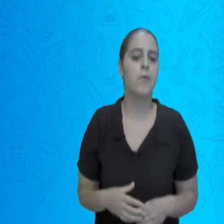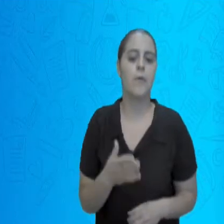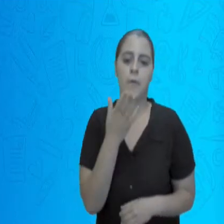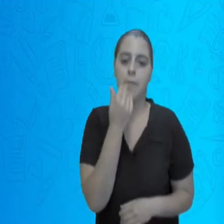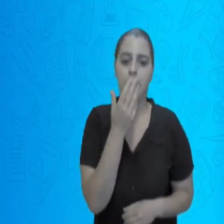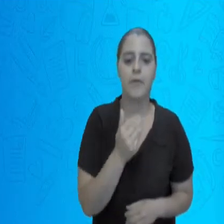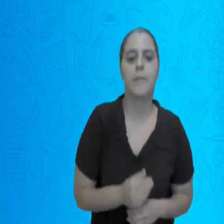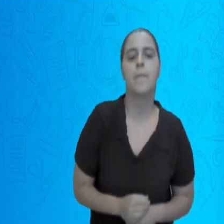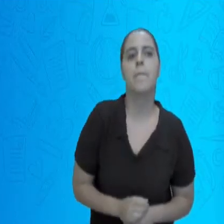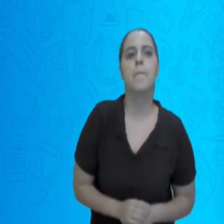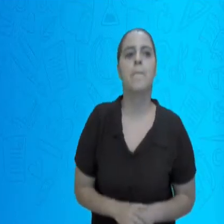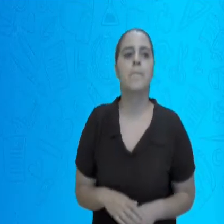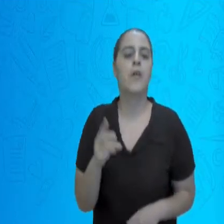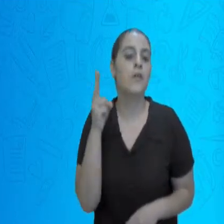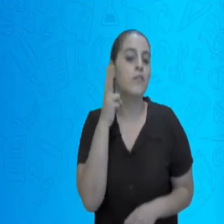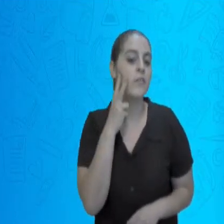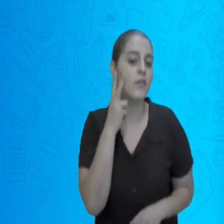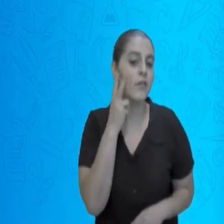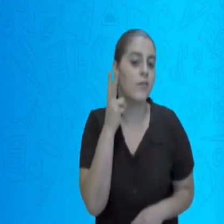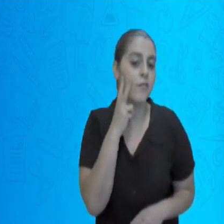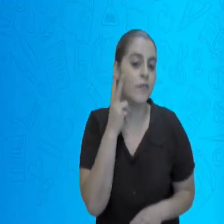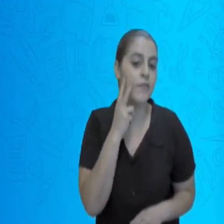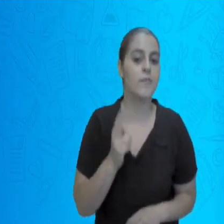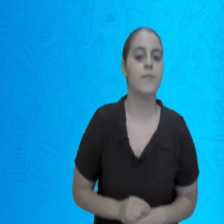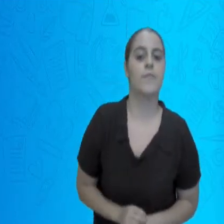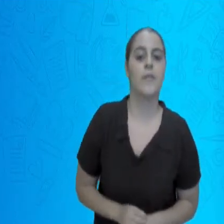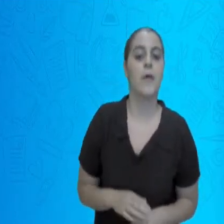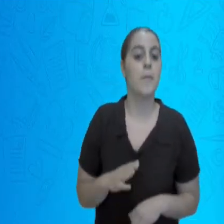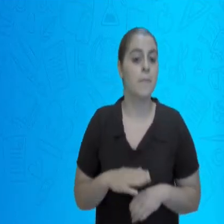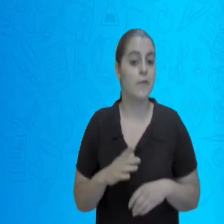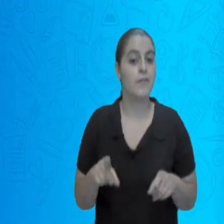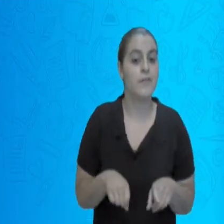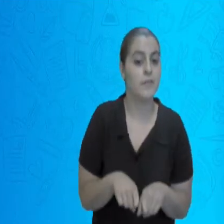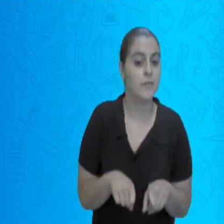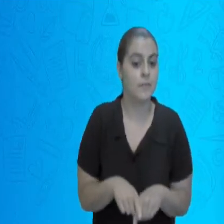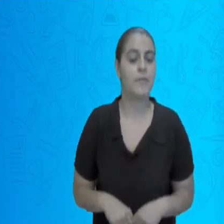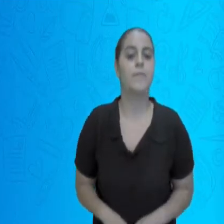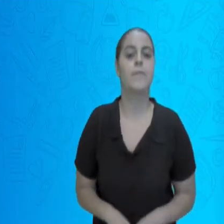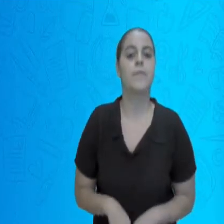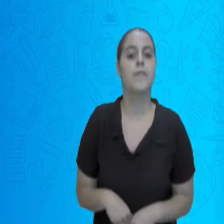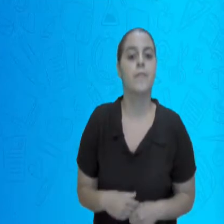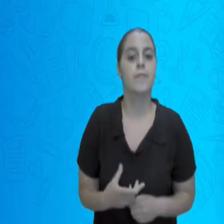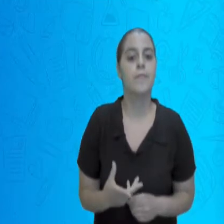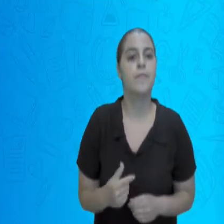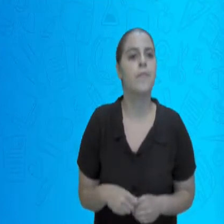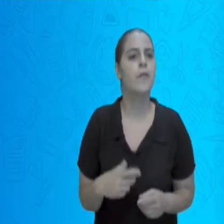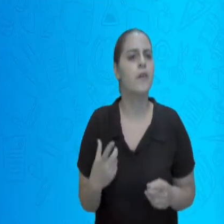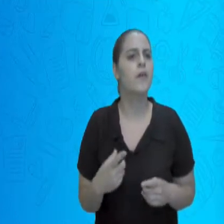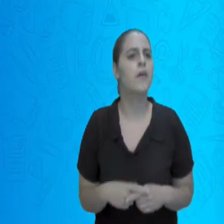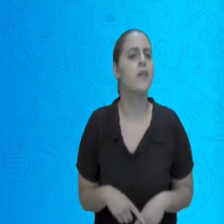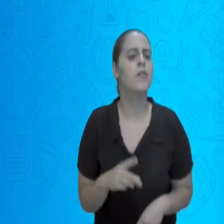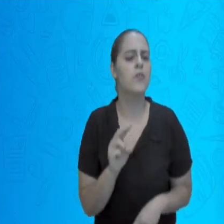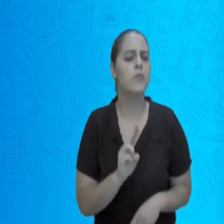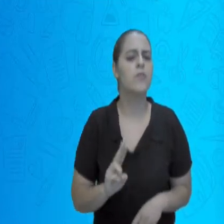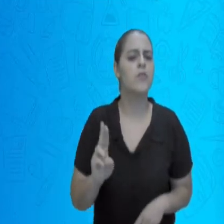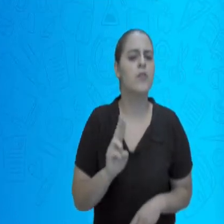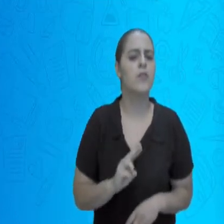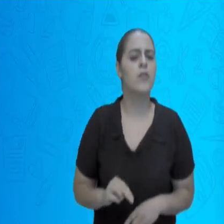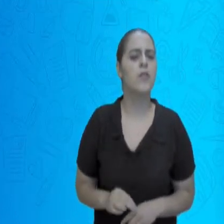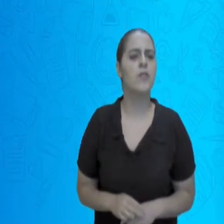comemos, na cerveja, mas também nós temos alguns fungos que são usados